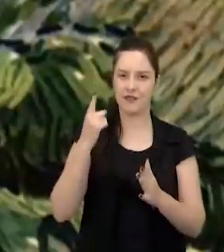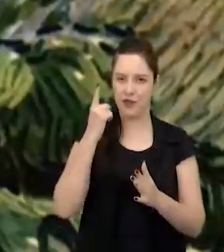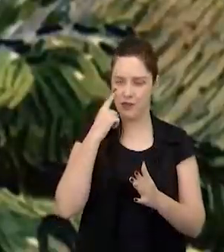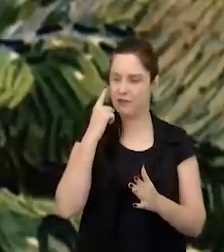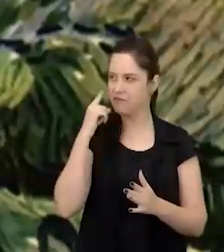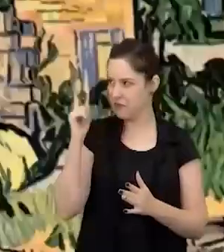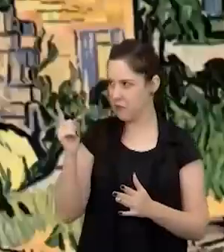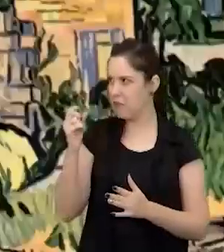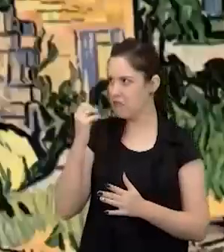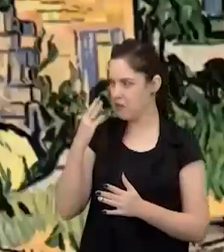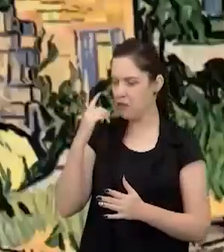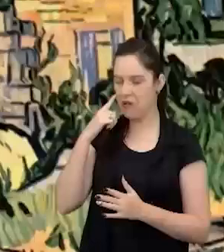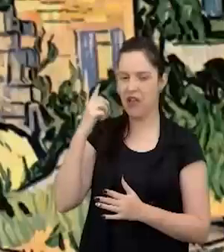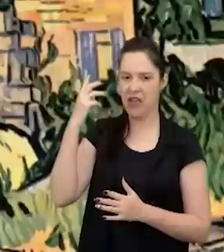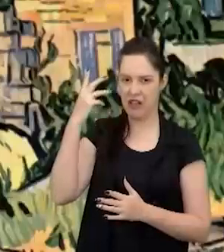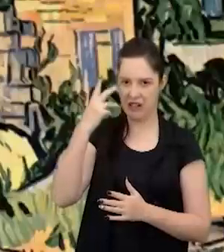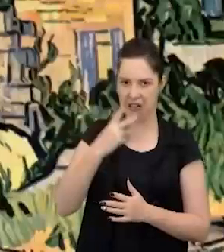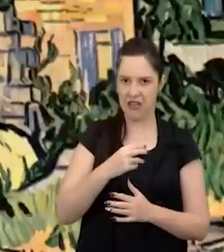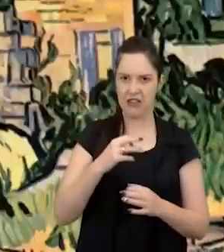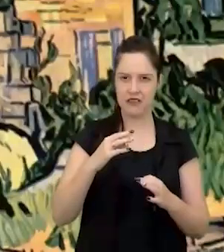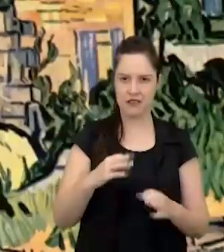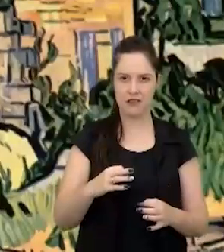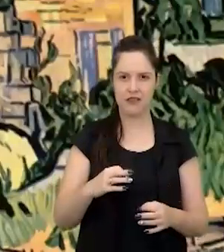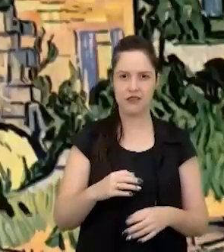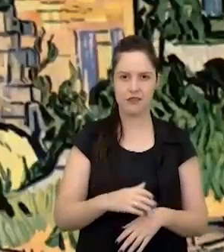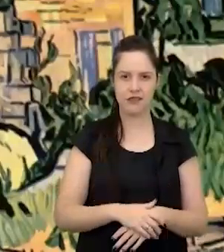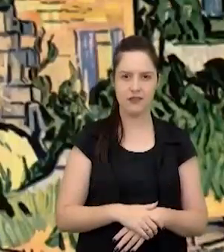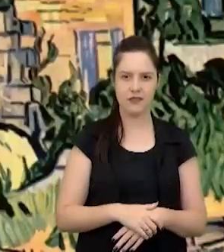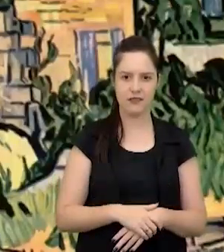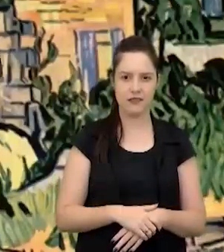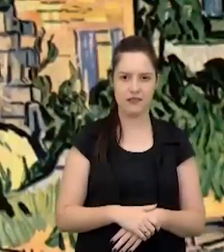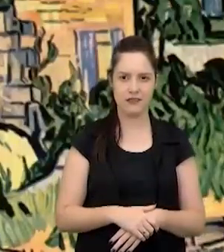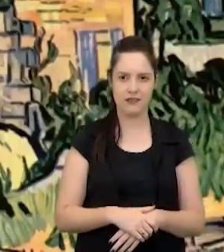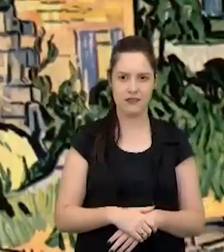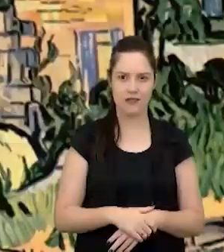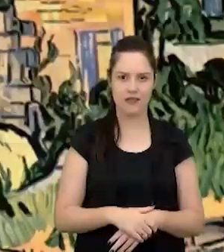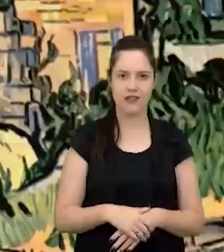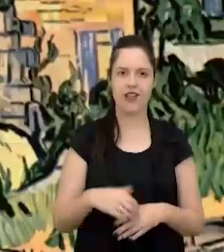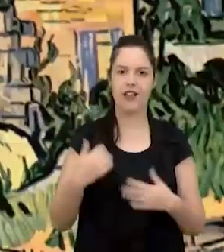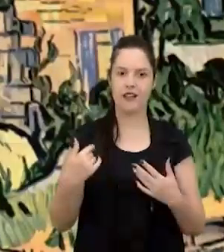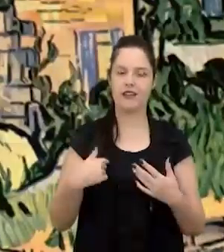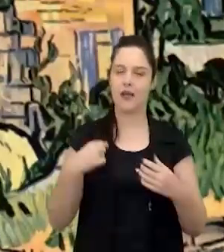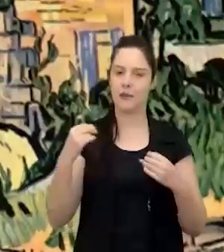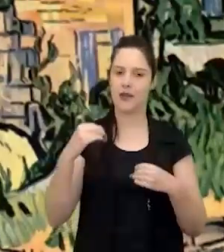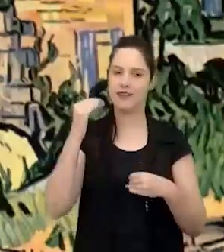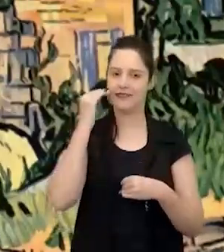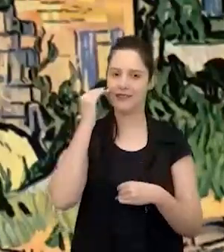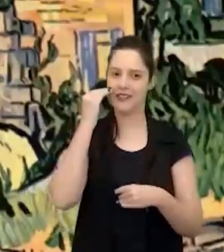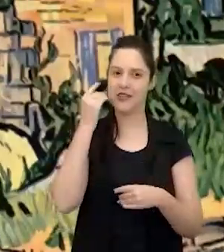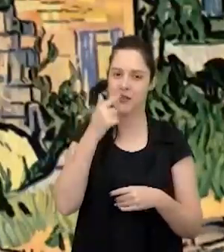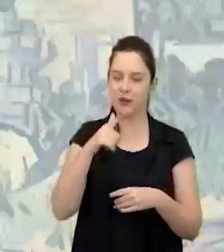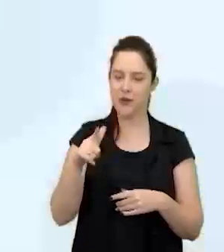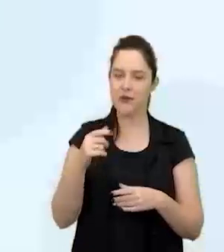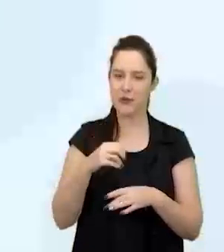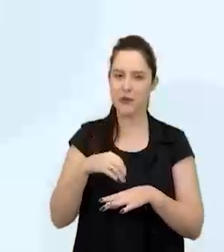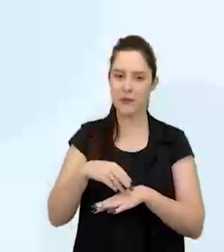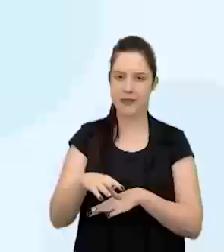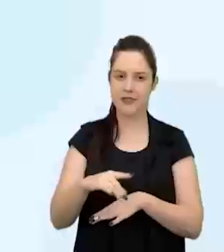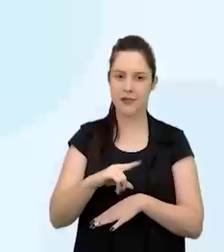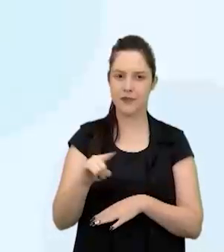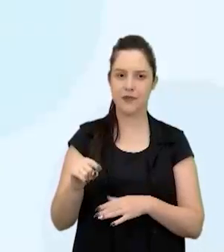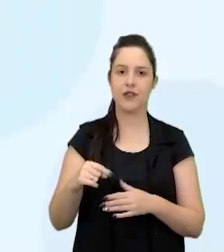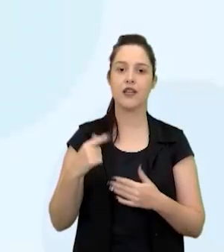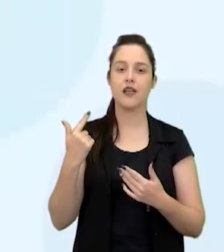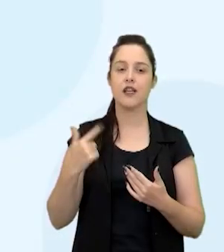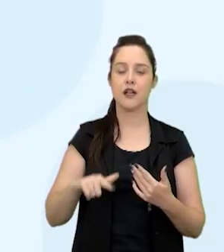muito bacana. É linda, né? Eu também gosto. Então agora nós temos vou entendê-la, não só gostar, agora eu vou entender essa obra agora. Vamos entender, vamos começar a fazer uma análise. Então nós temos aí